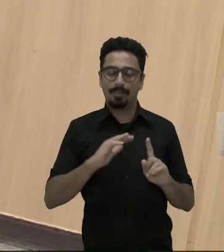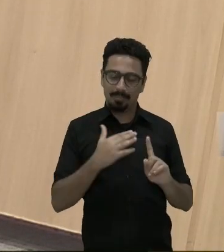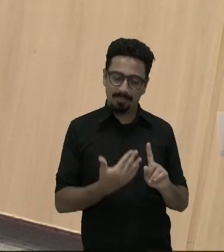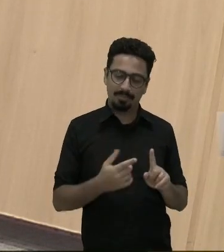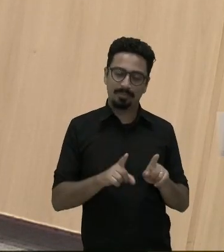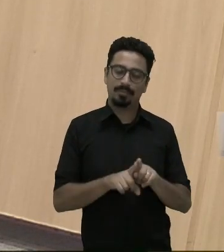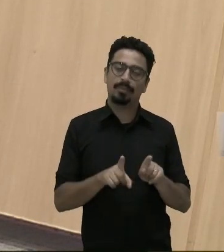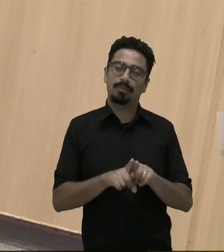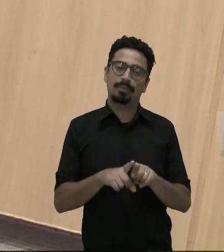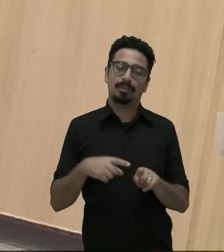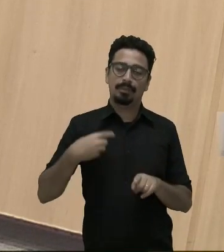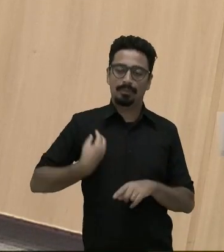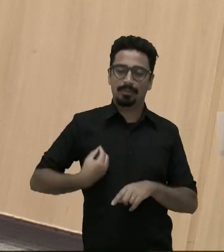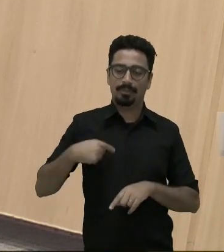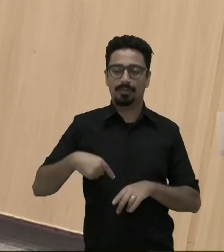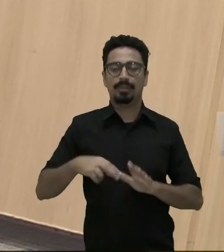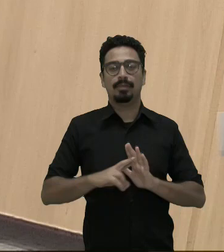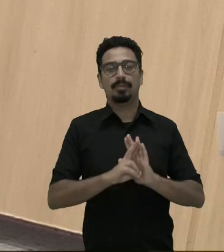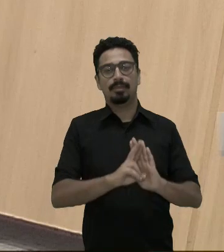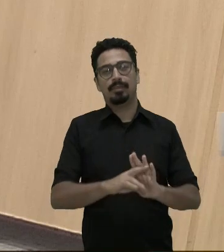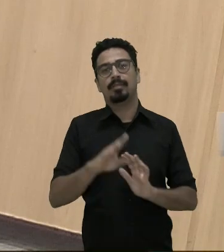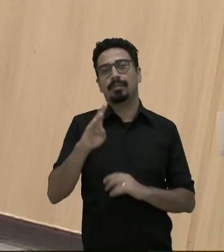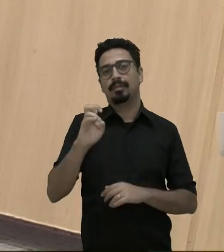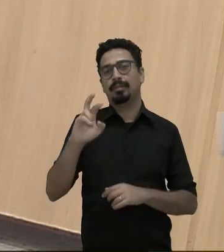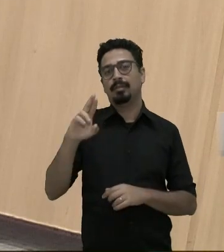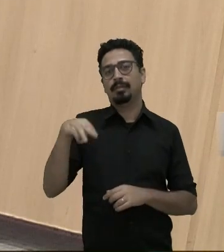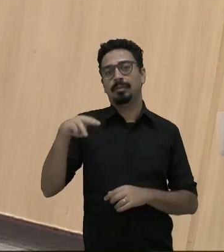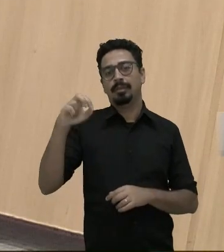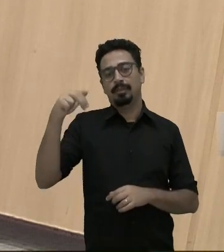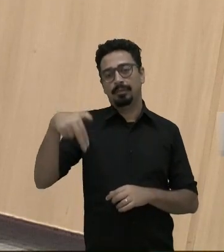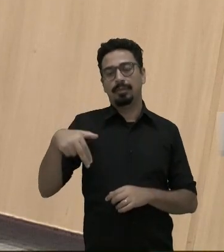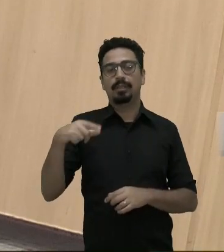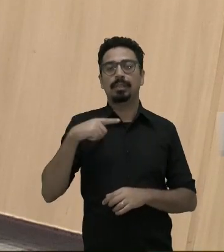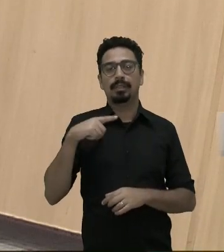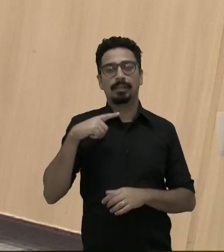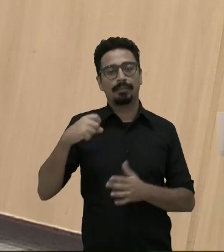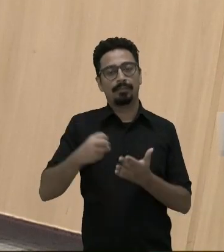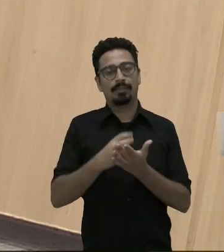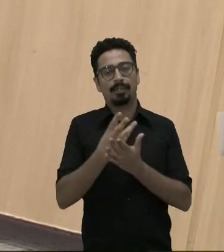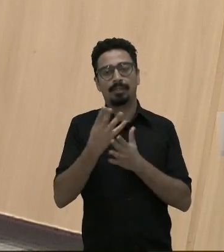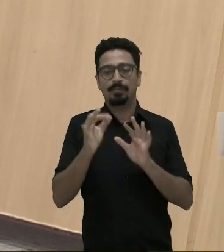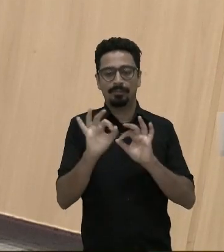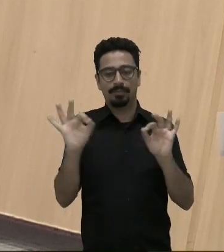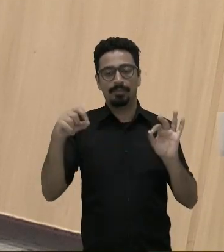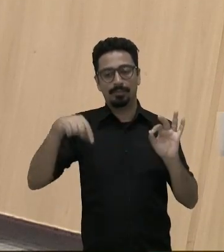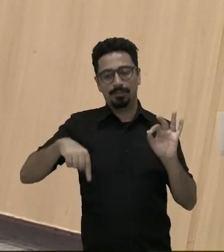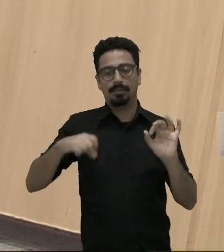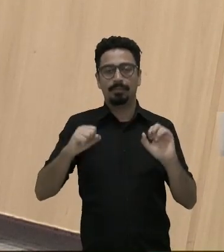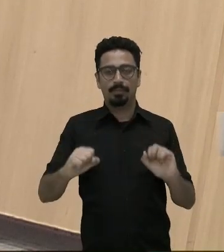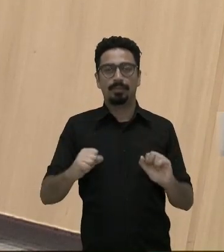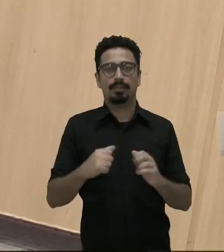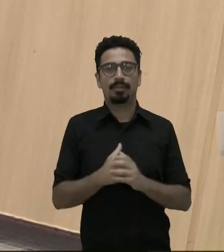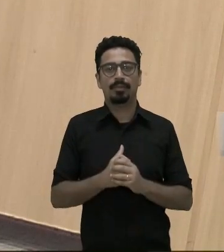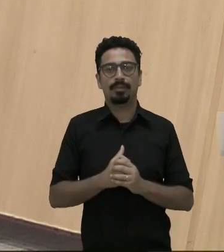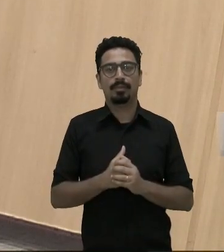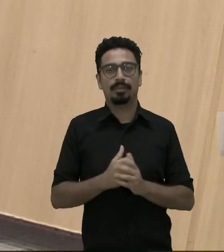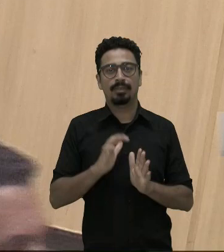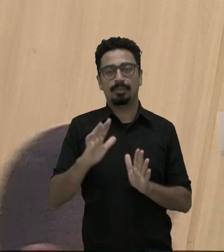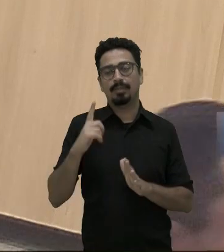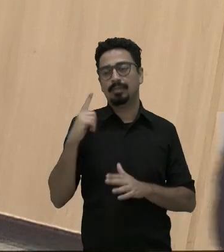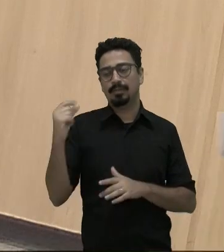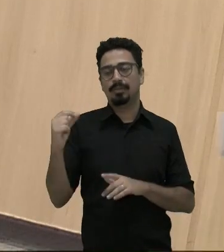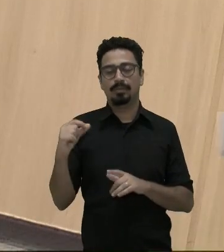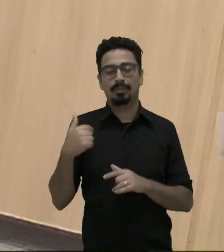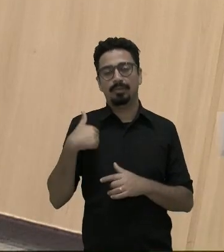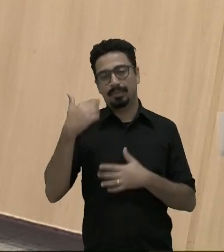aqui representando a categoria dos barmens. Sei que tem vários barmens excelentes, poderia estar aqui, né, mas fui escolhido,